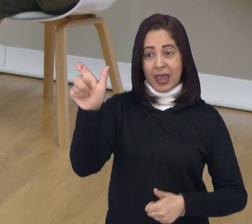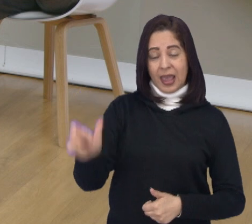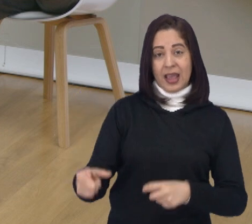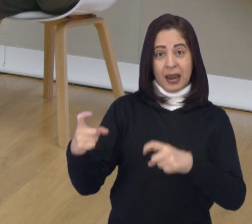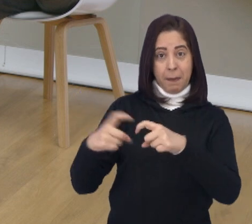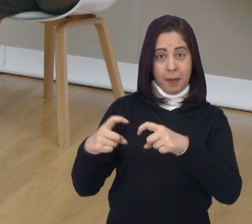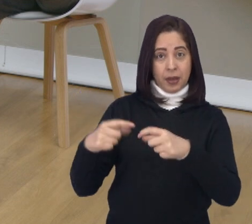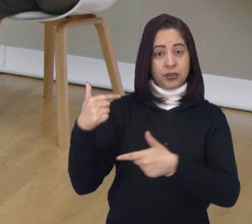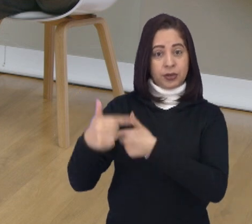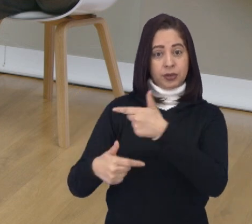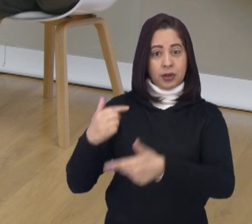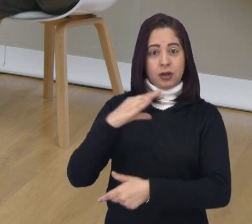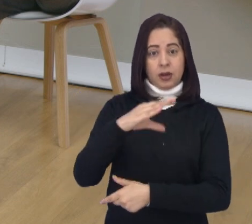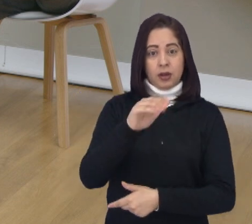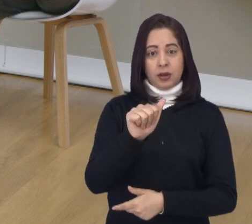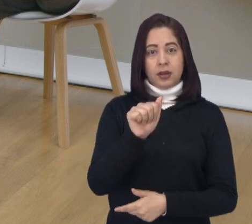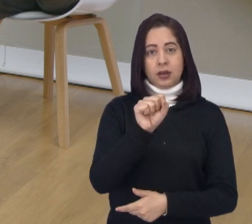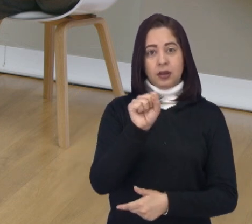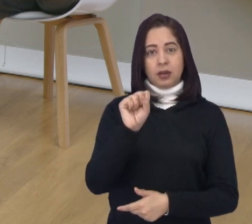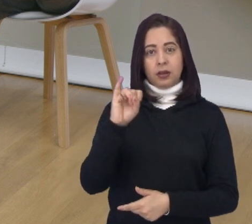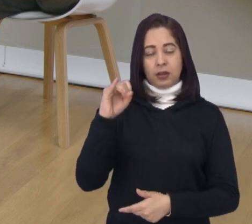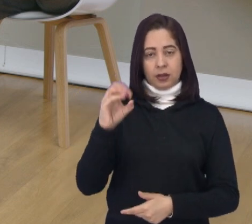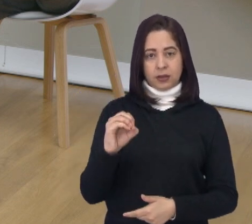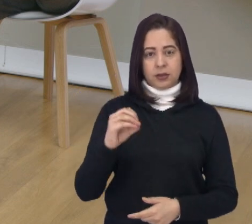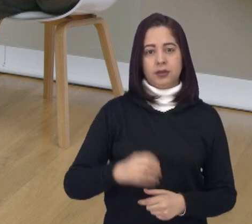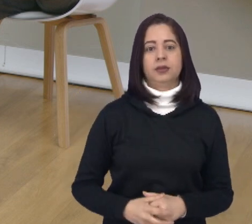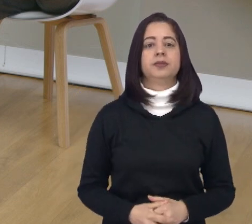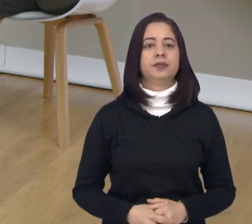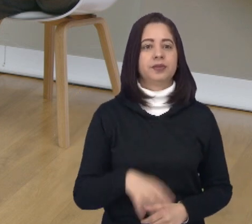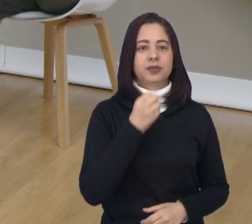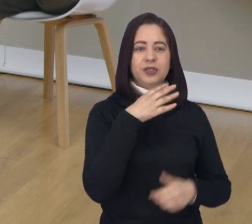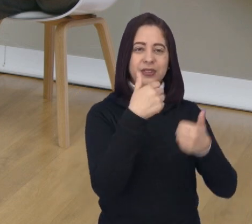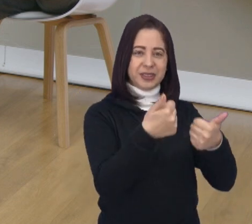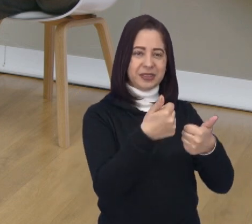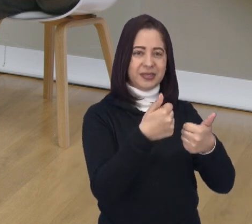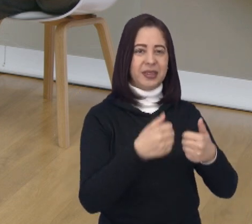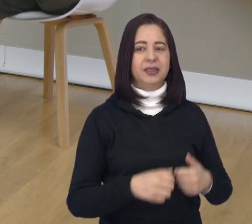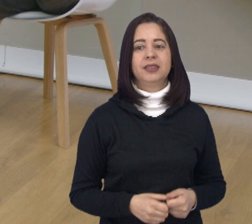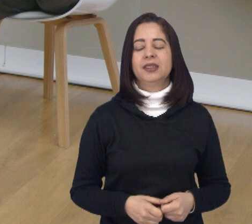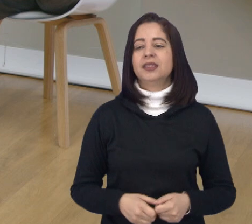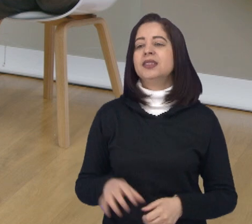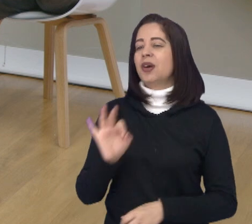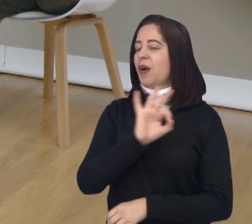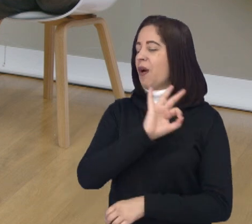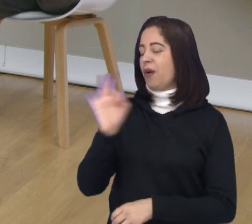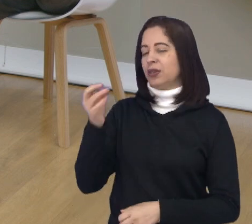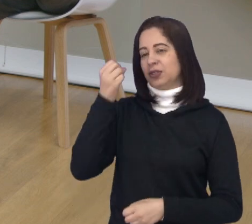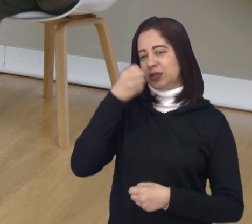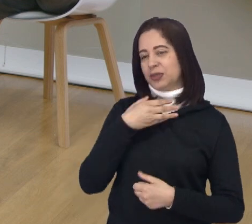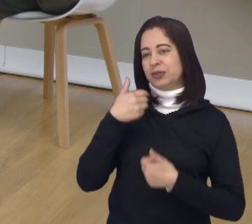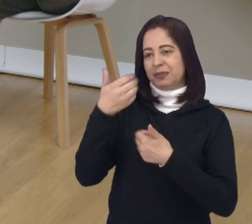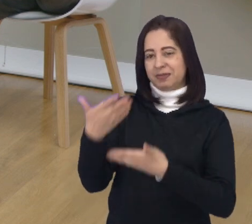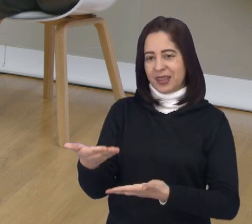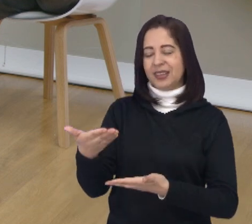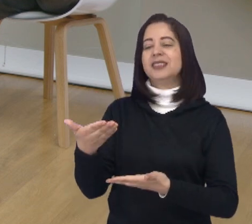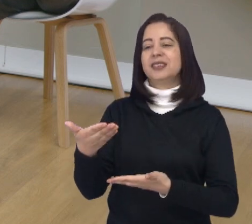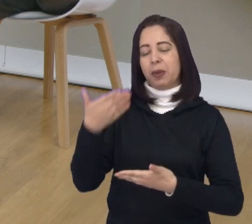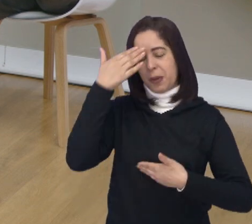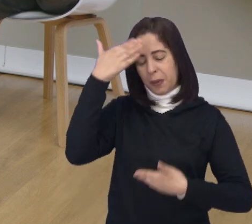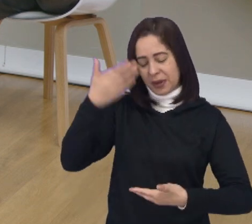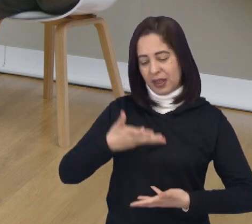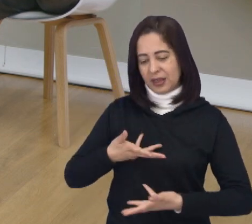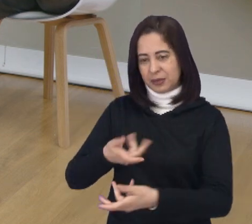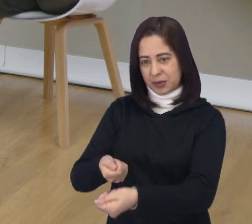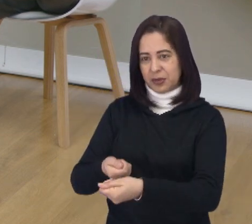do trabalho, Cássio Sanches Watanabe. Tudo bem, doutor Cássio? Tudo jóia, obrigado pelo convite de estar aqui e levar um